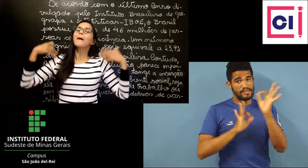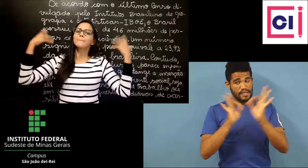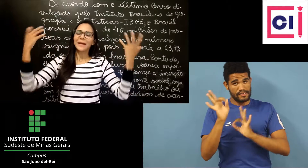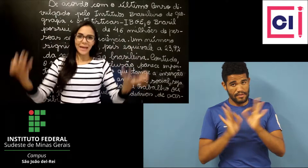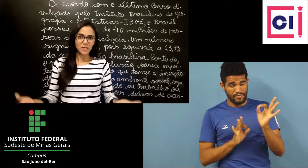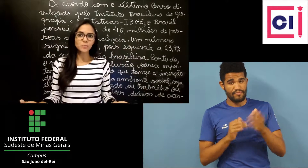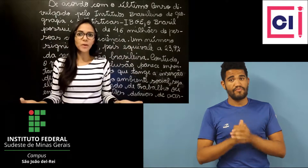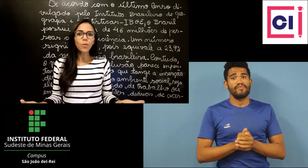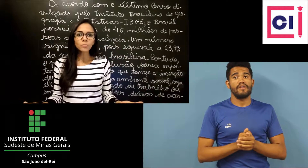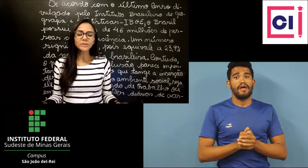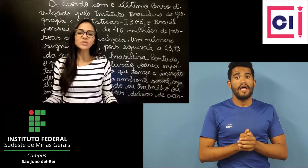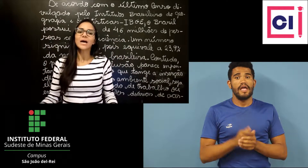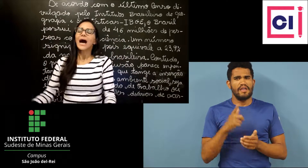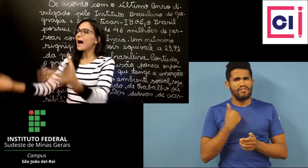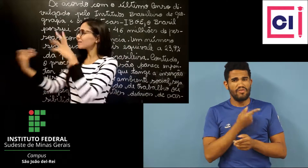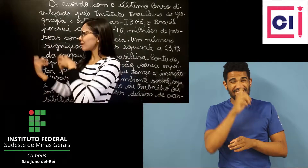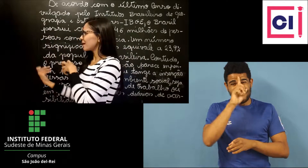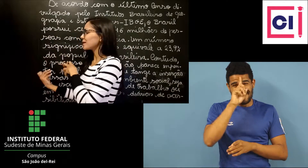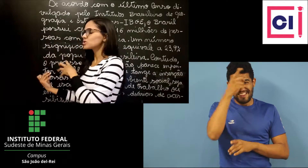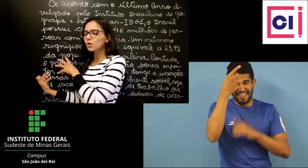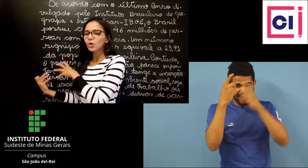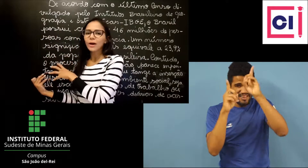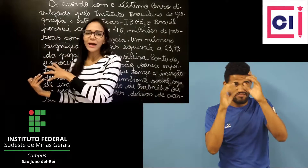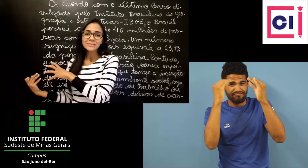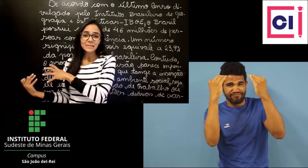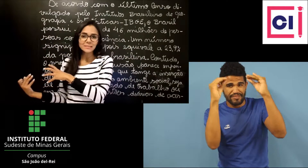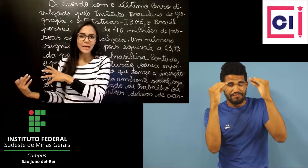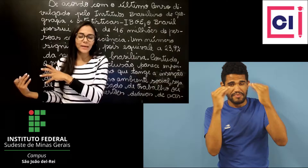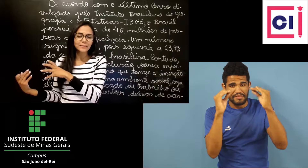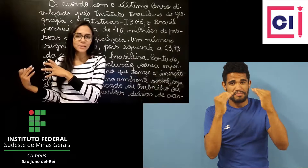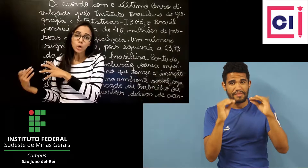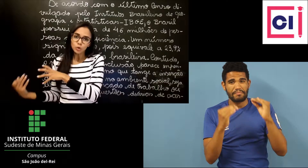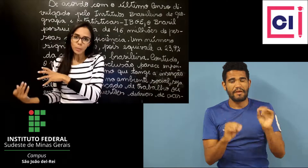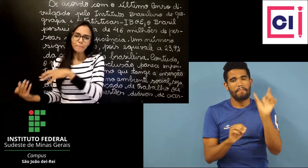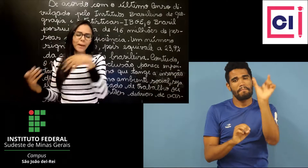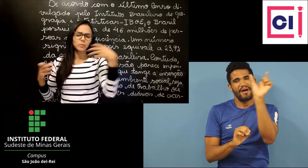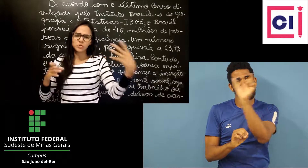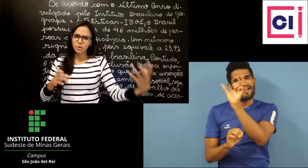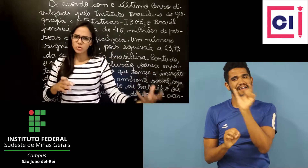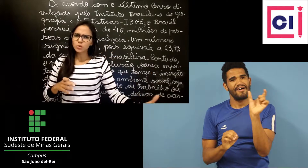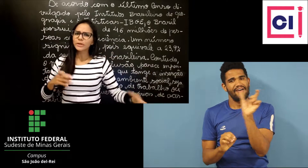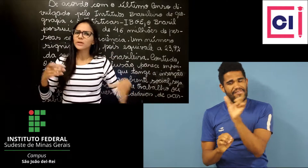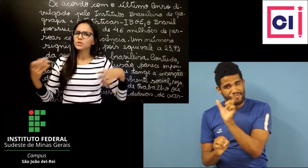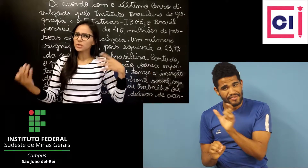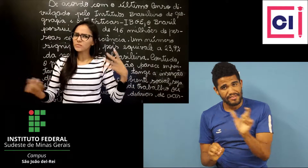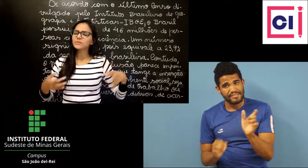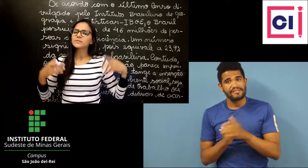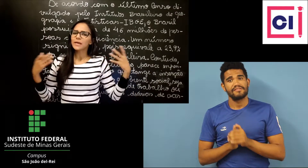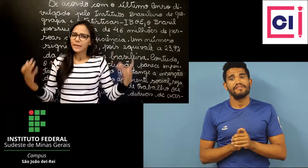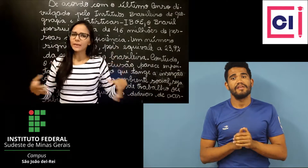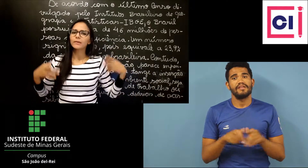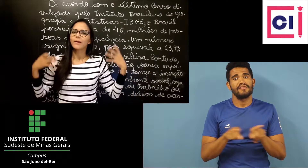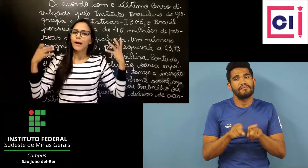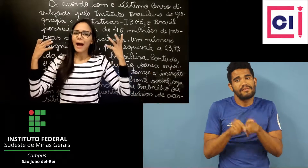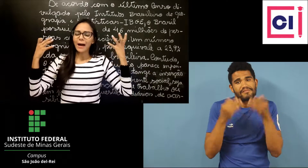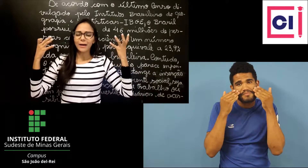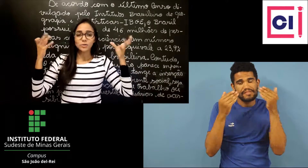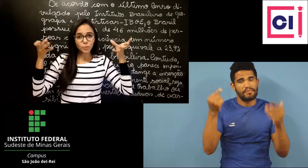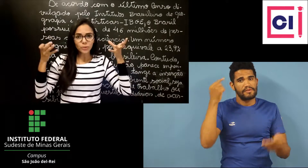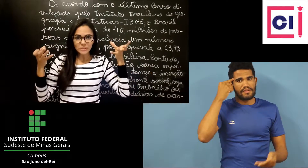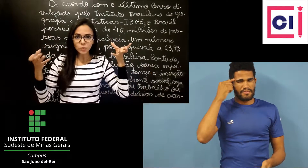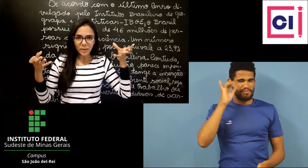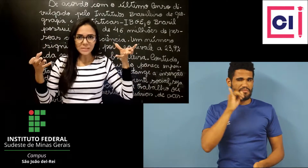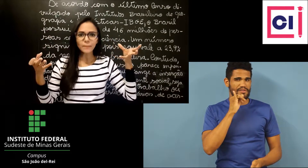respostas para aquelas perguntas, até a gente colocar essas ideias no papel, escolhendo os conectivos e